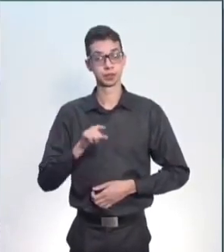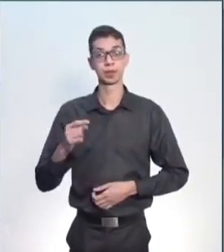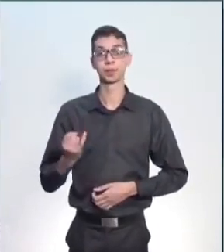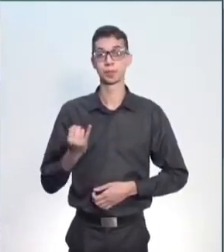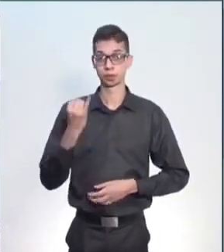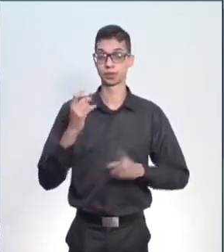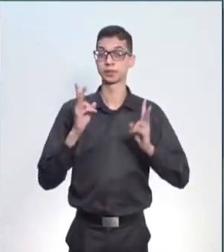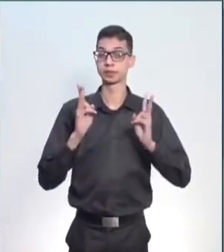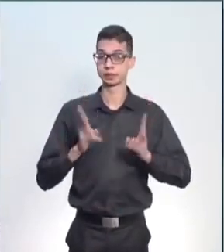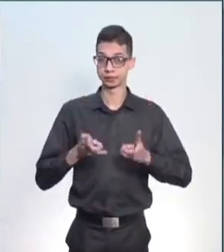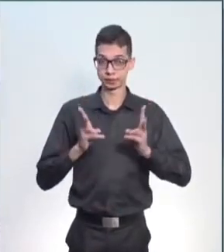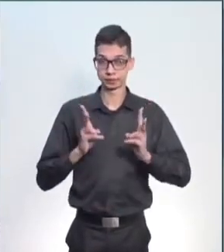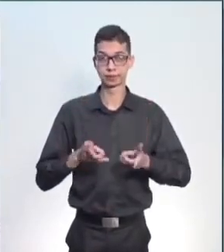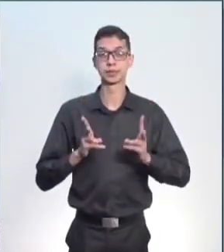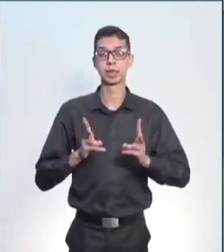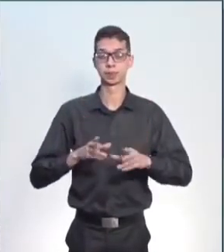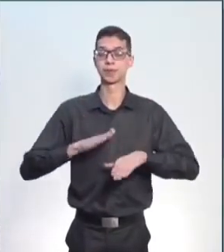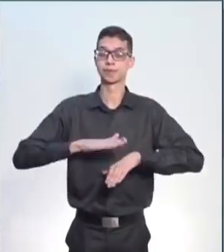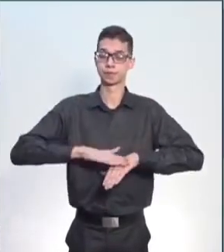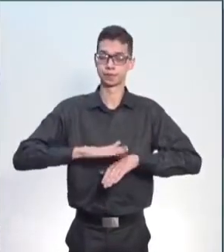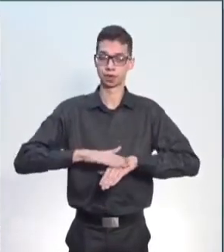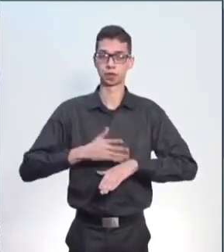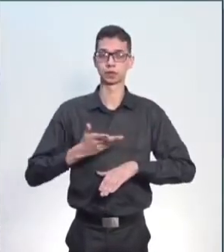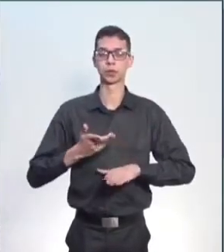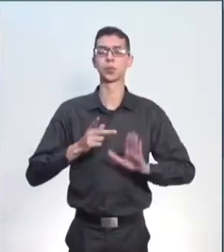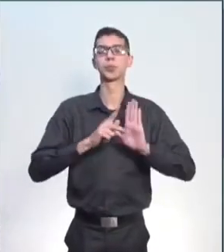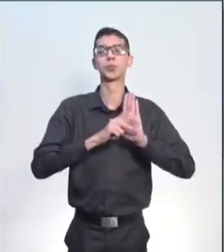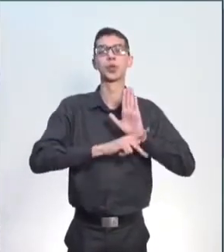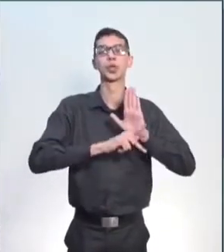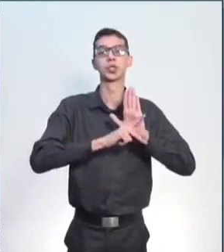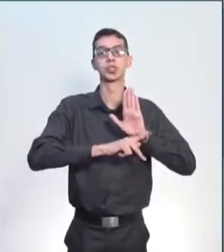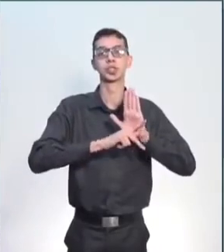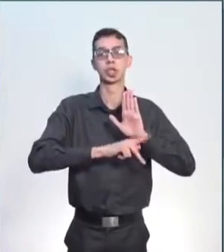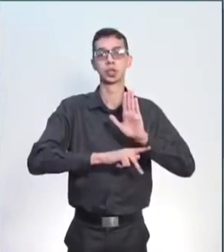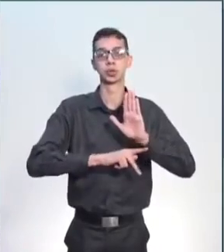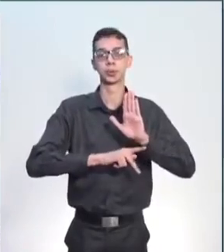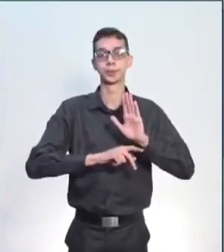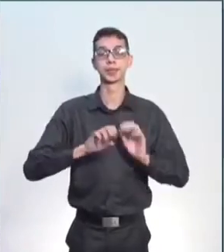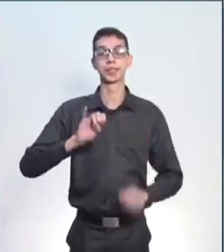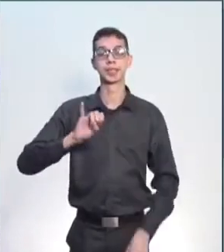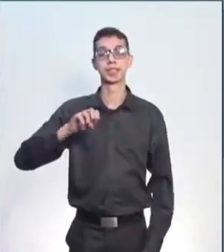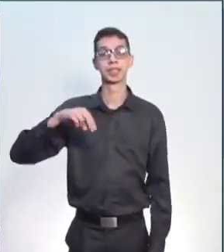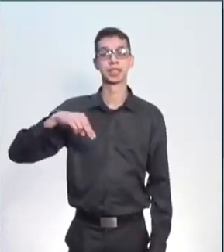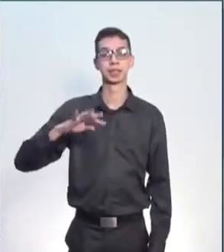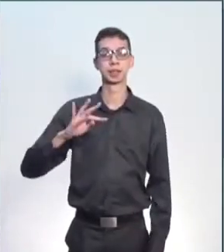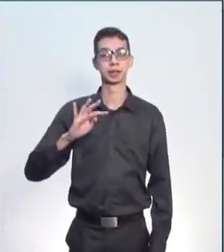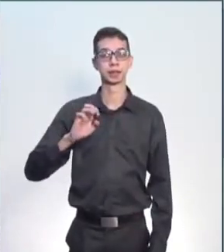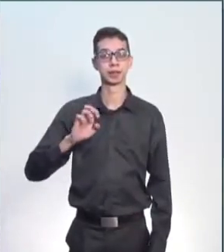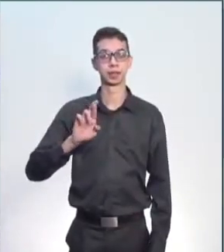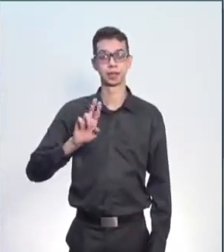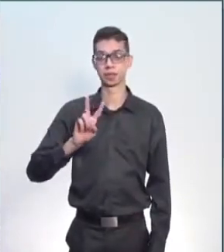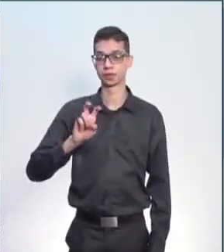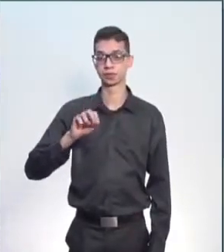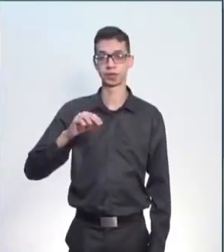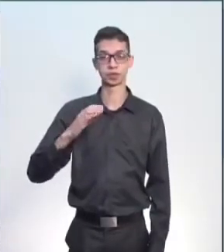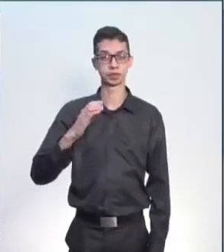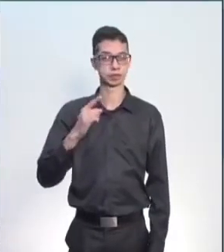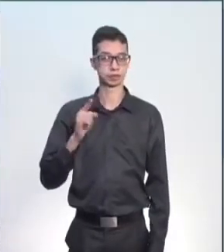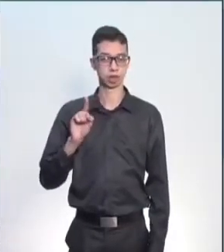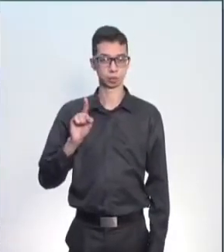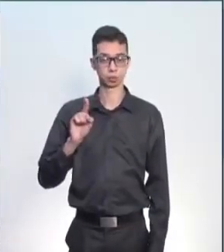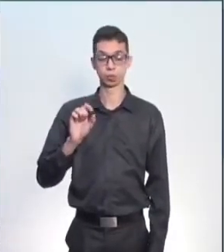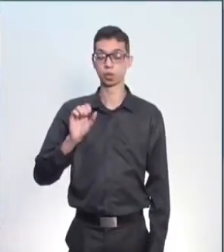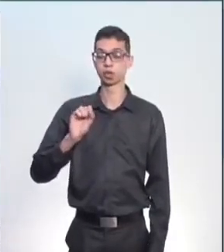façam exercício. Façam um projeto de intervenção solidária. Né? Vamos testar fazer